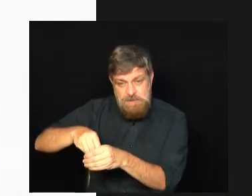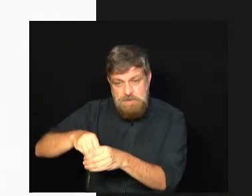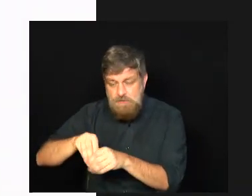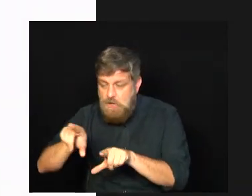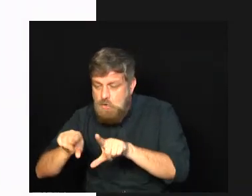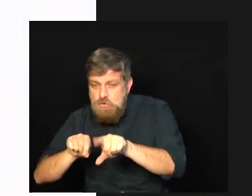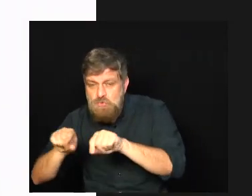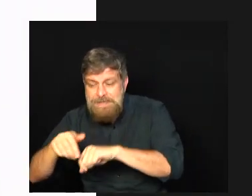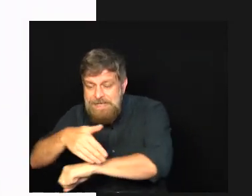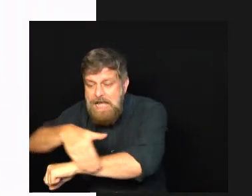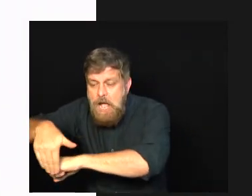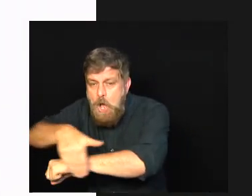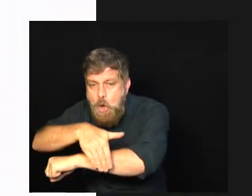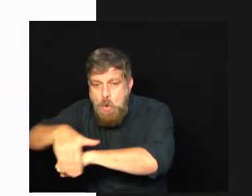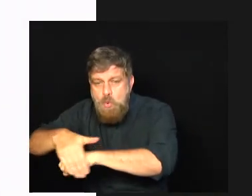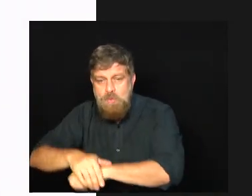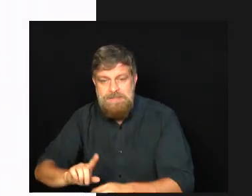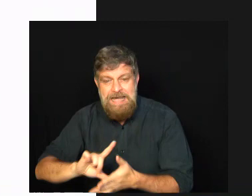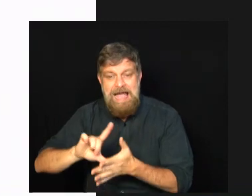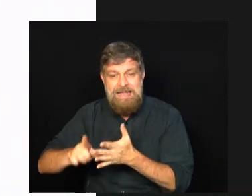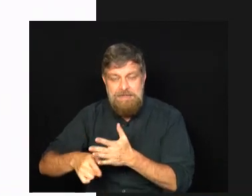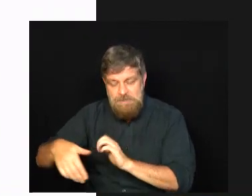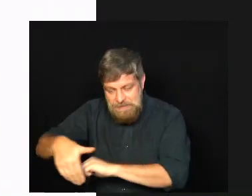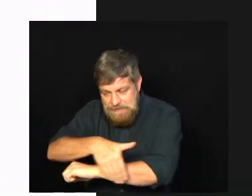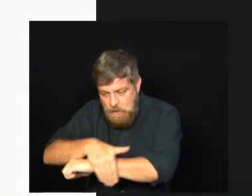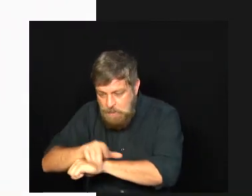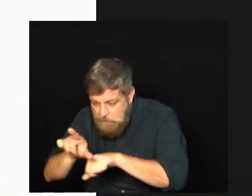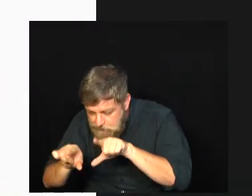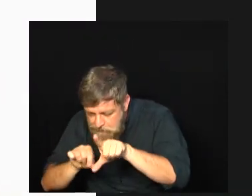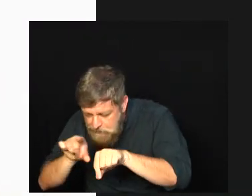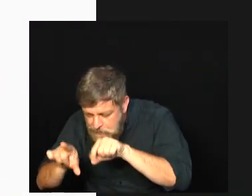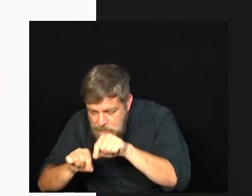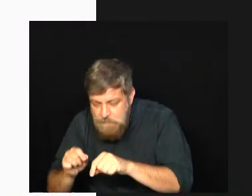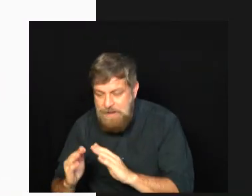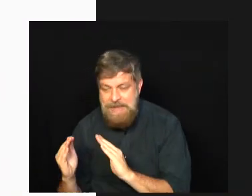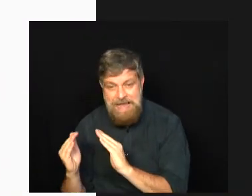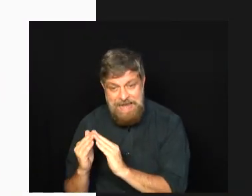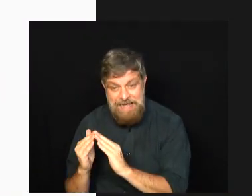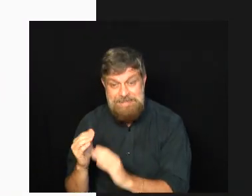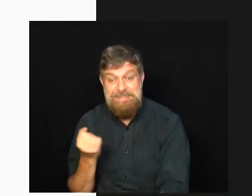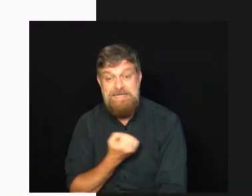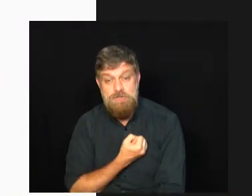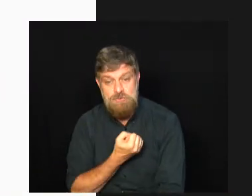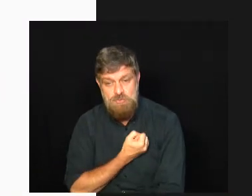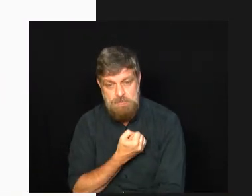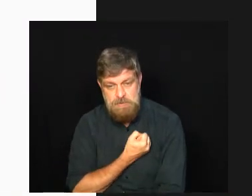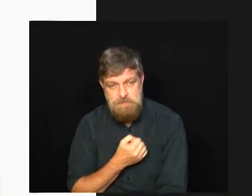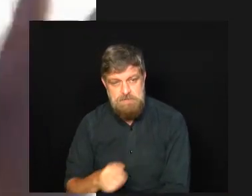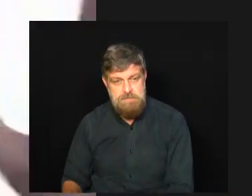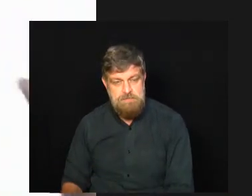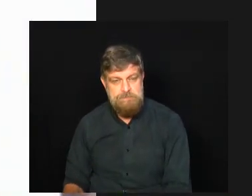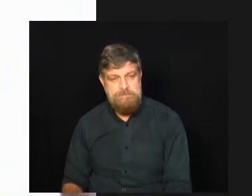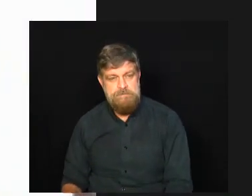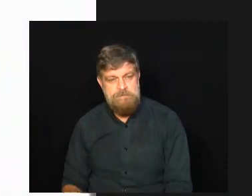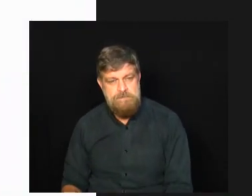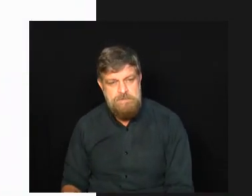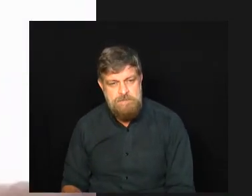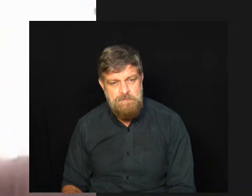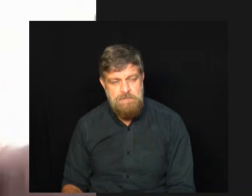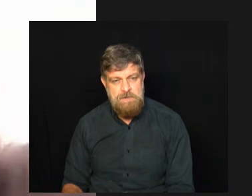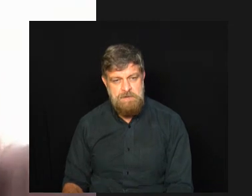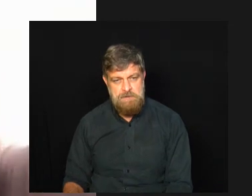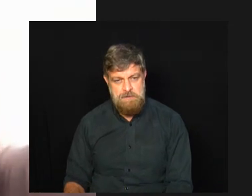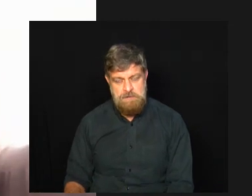as ruas. Dentro das ruas, sorteei números de casas. E os